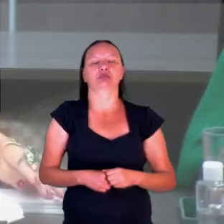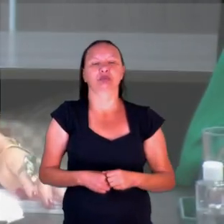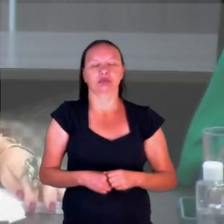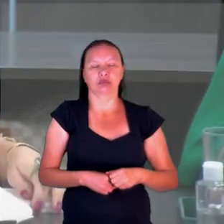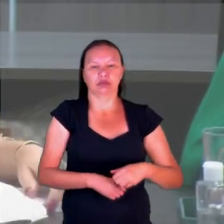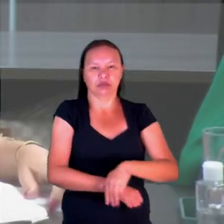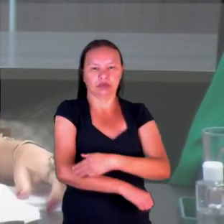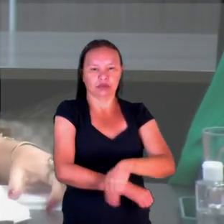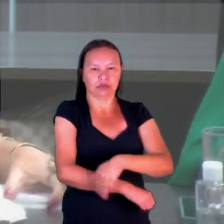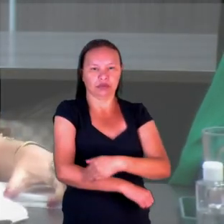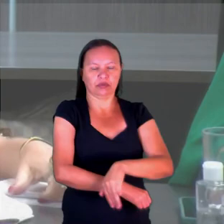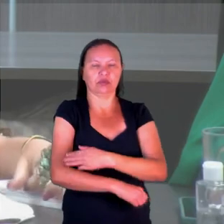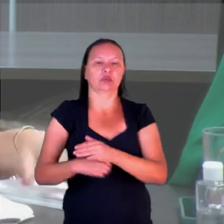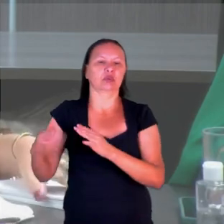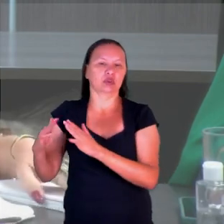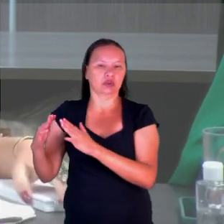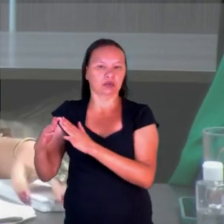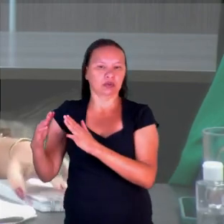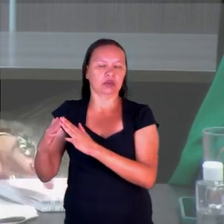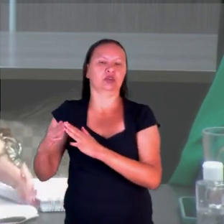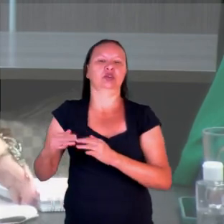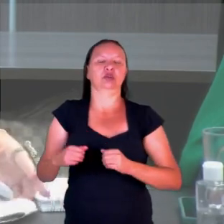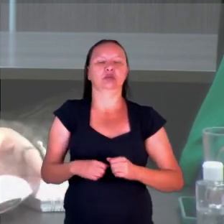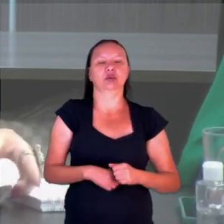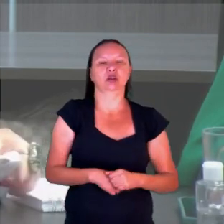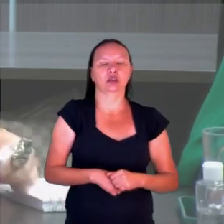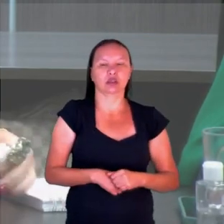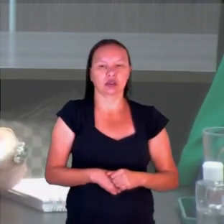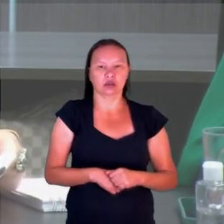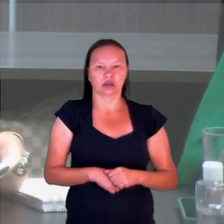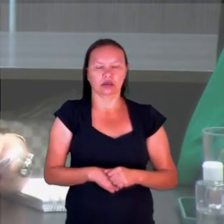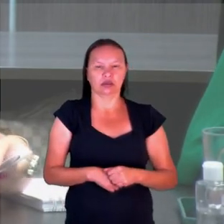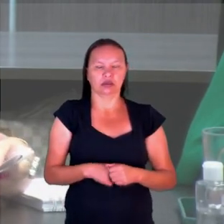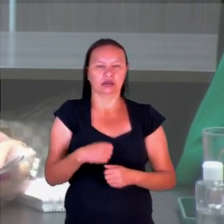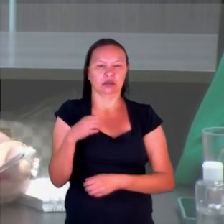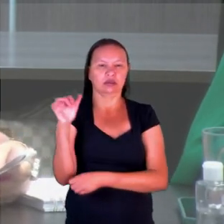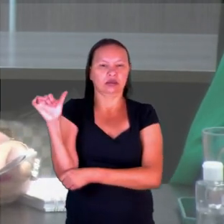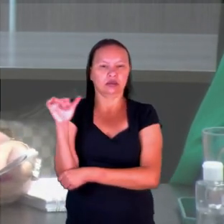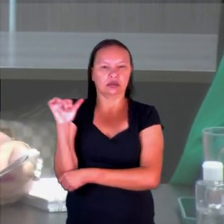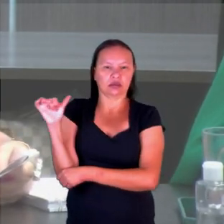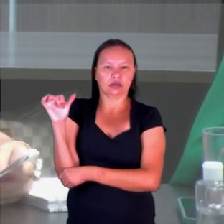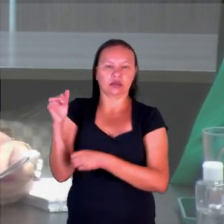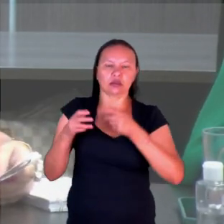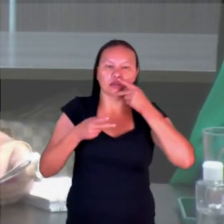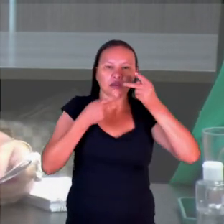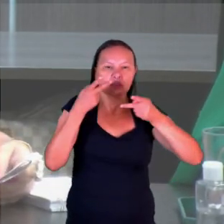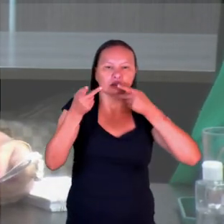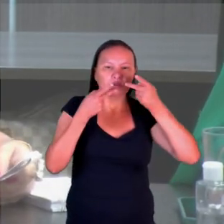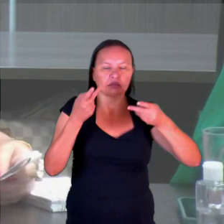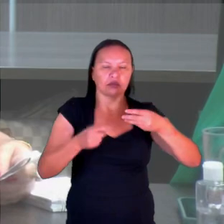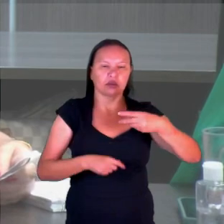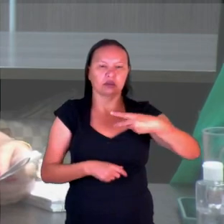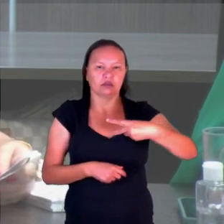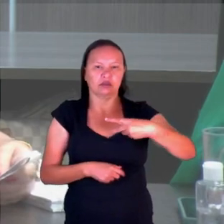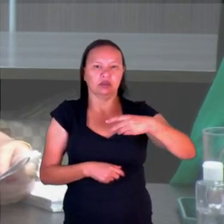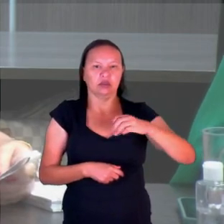tem 20 minutos e também vai falar online e ele tá